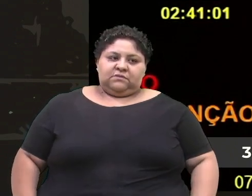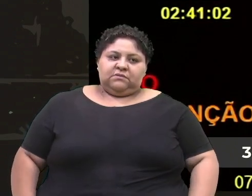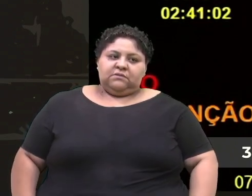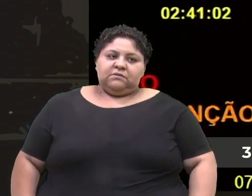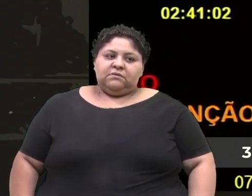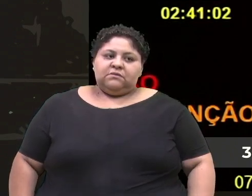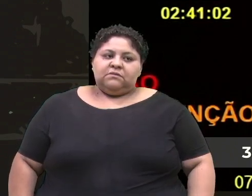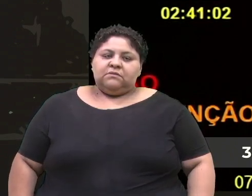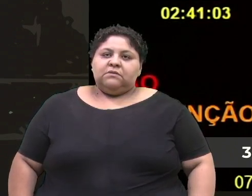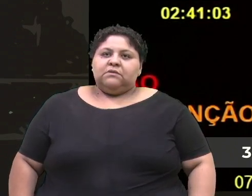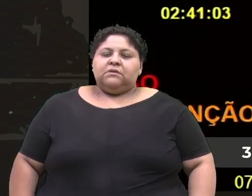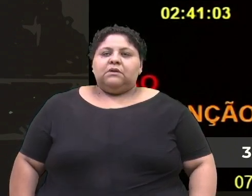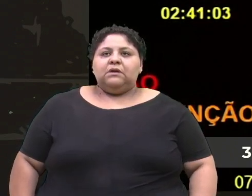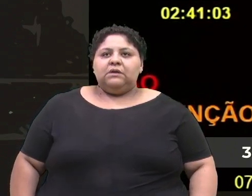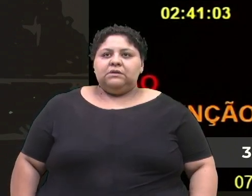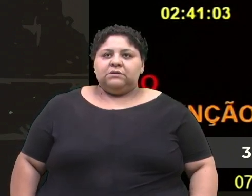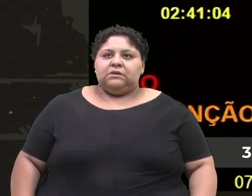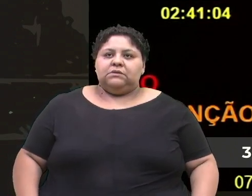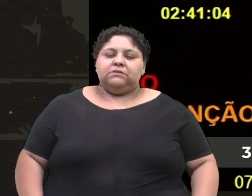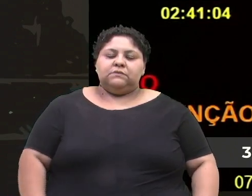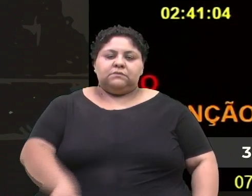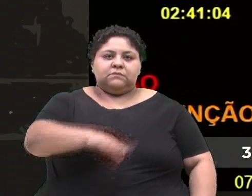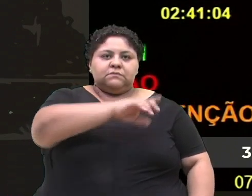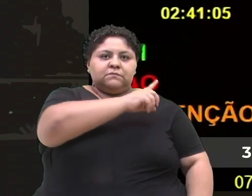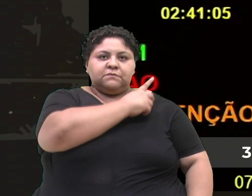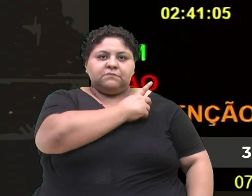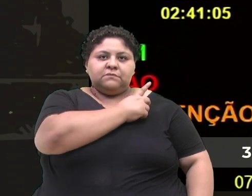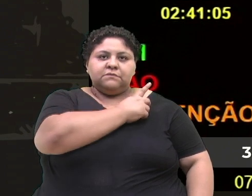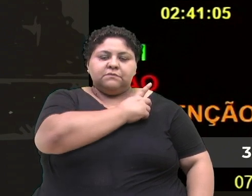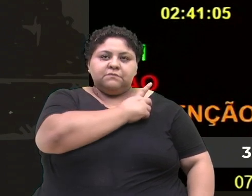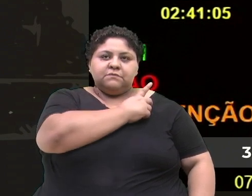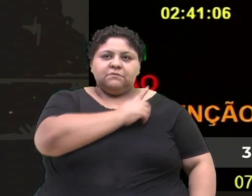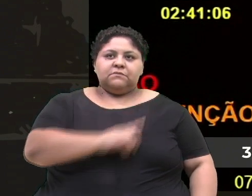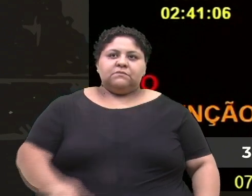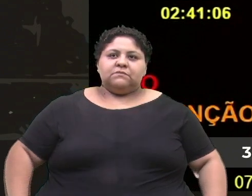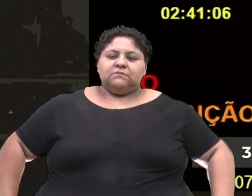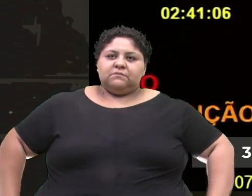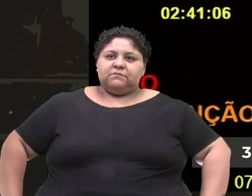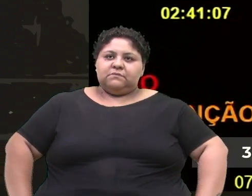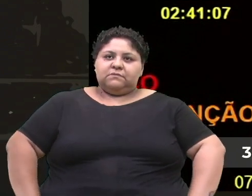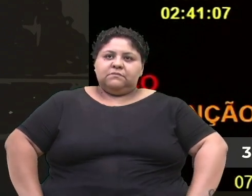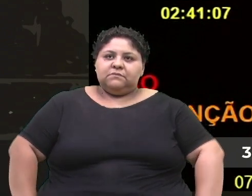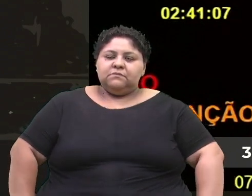Voto sim, senhor presidente. Vota sim. Lucas Gil vota sim.